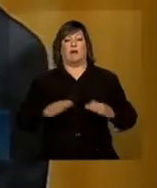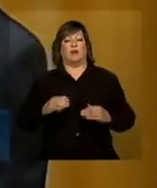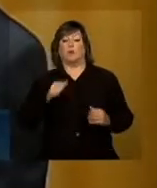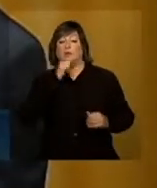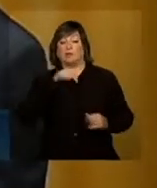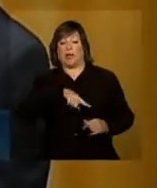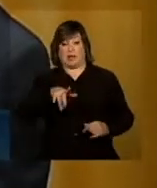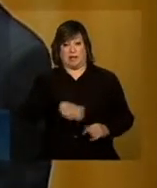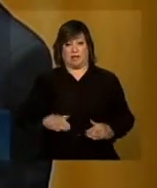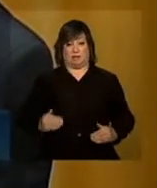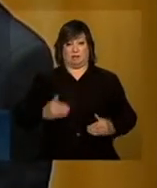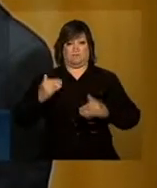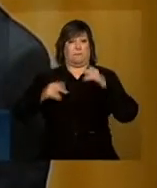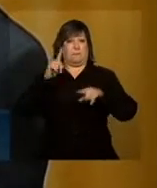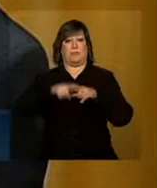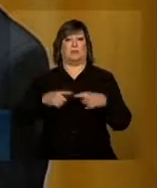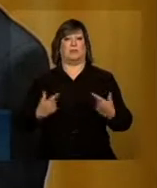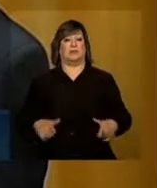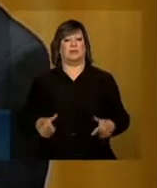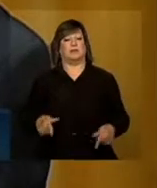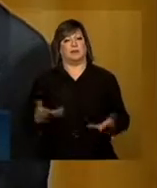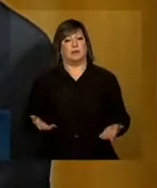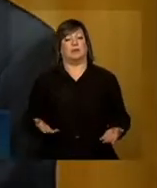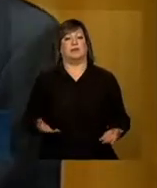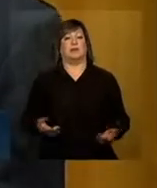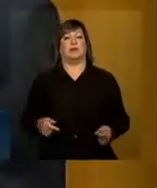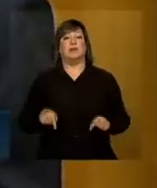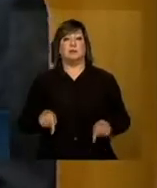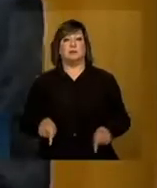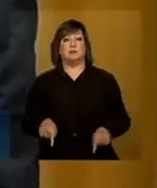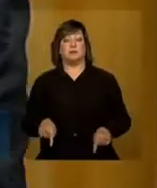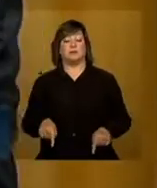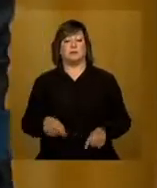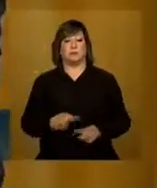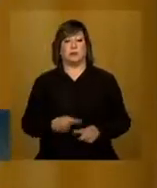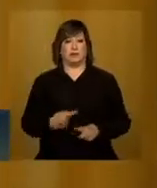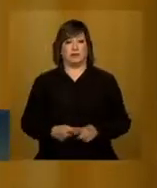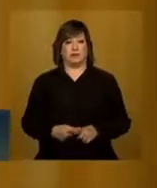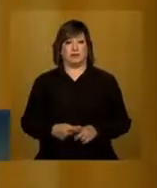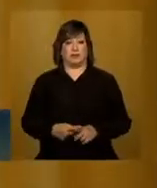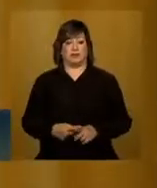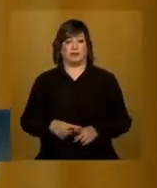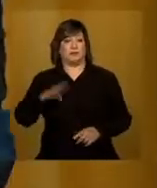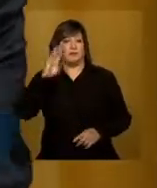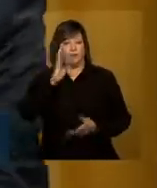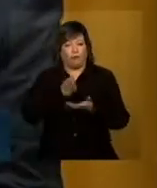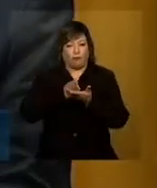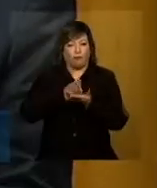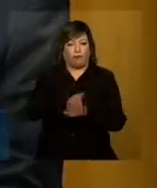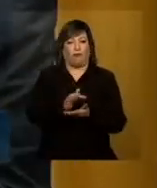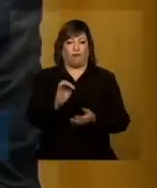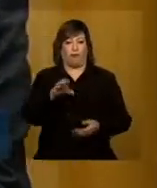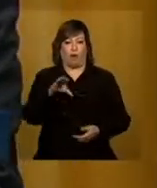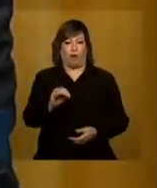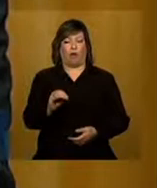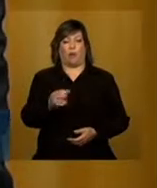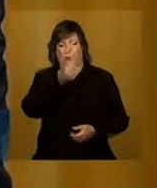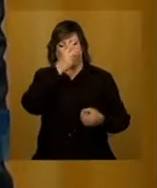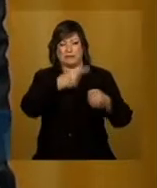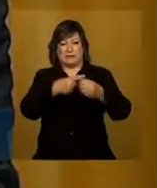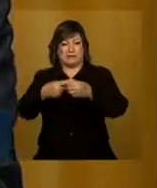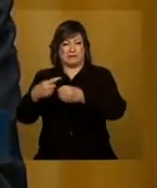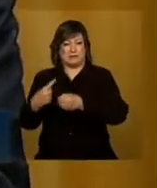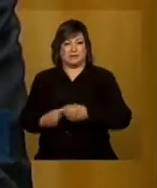pleno essas crianças, essa é uma grande perspectiva, até porque, além de focar nos municípios e regiões